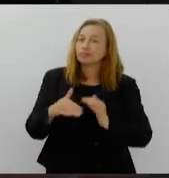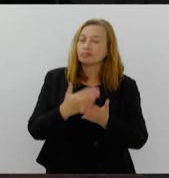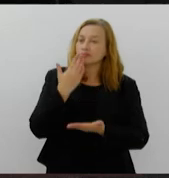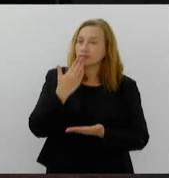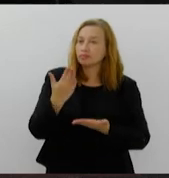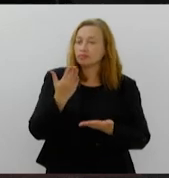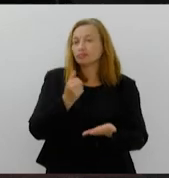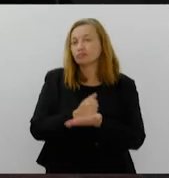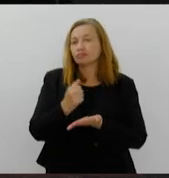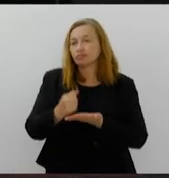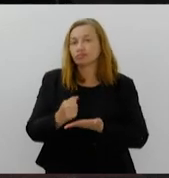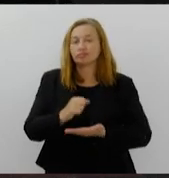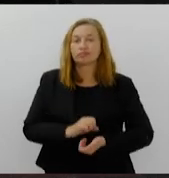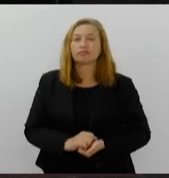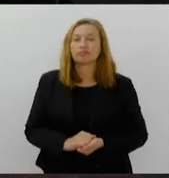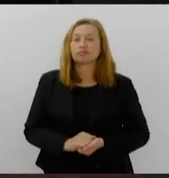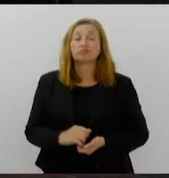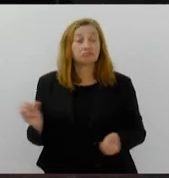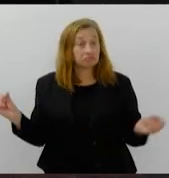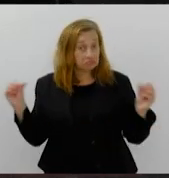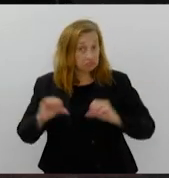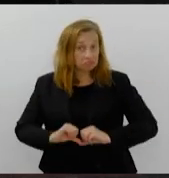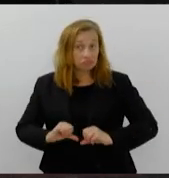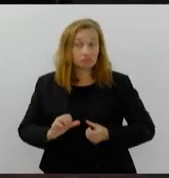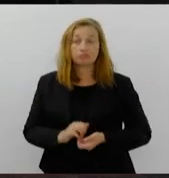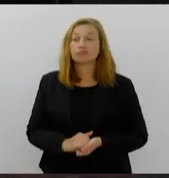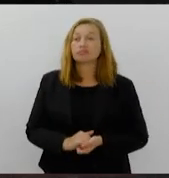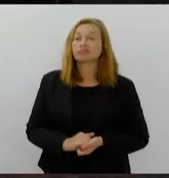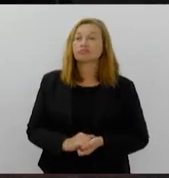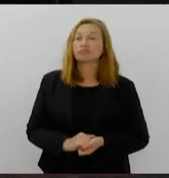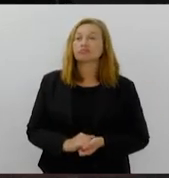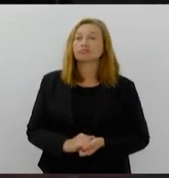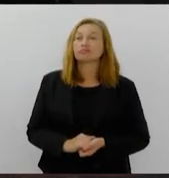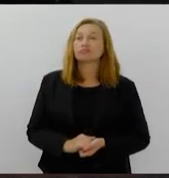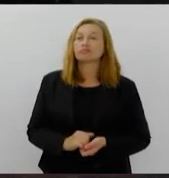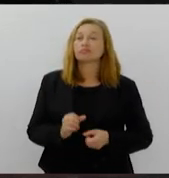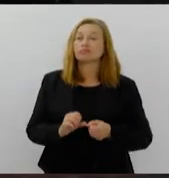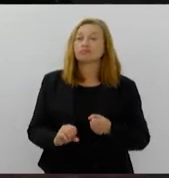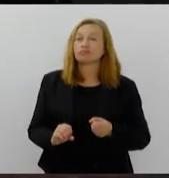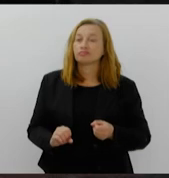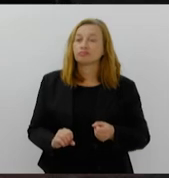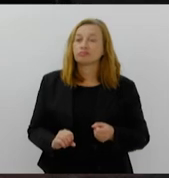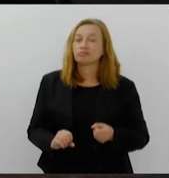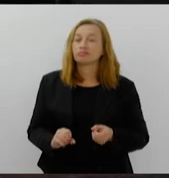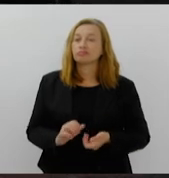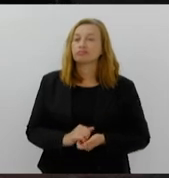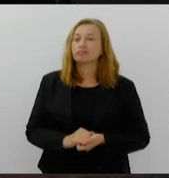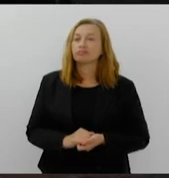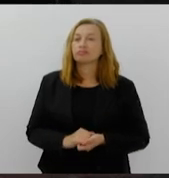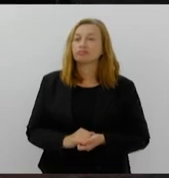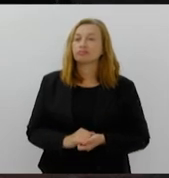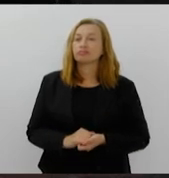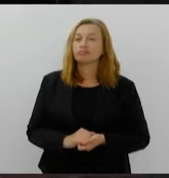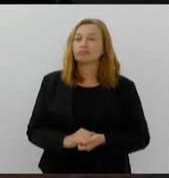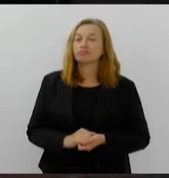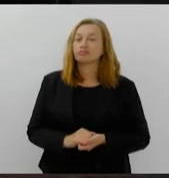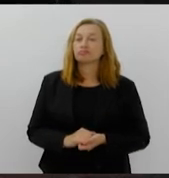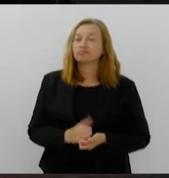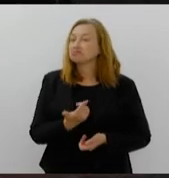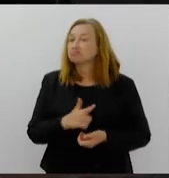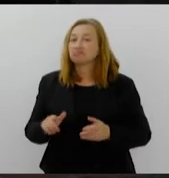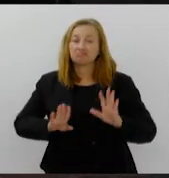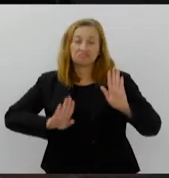contrato. E pior, faz isso, na maior parte das vezes, sem